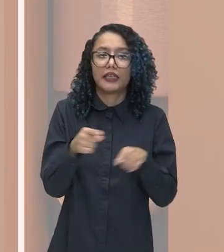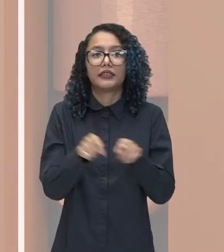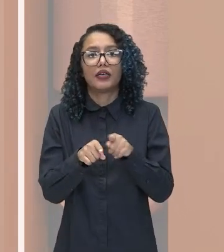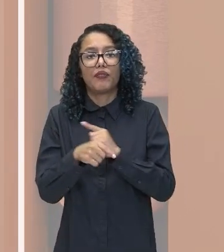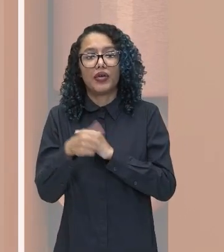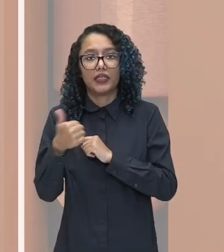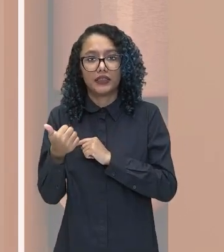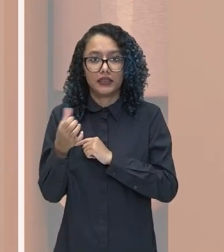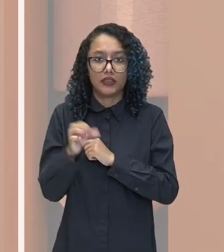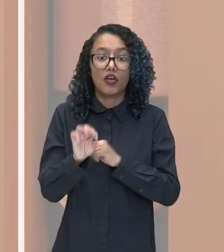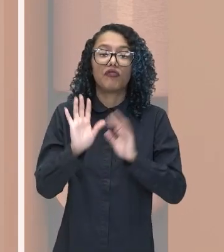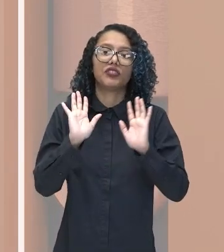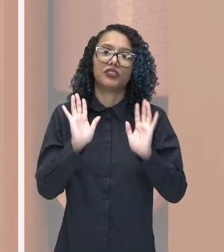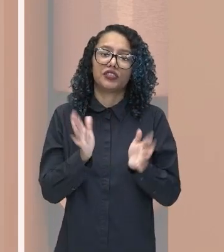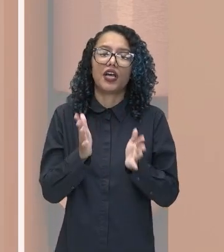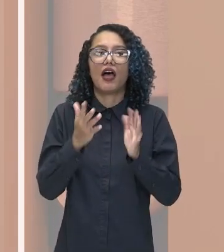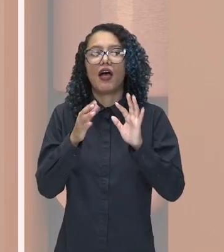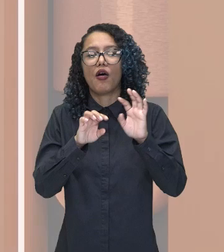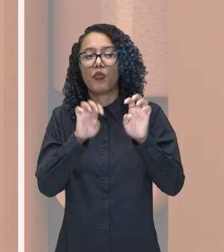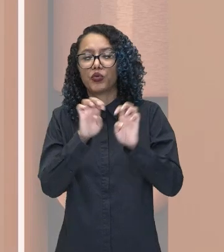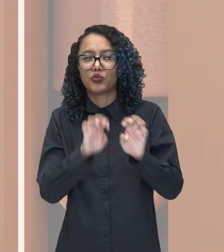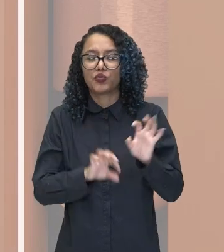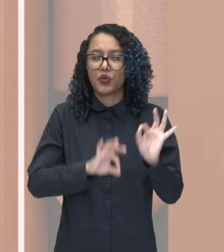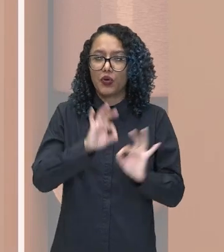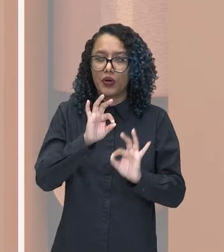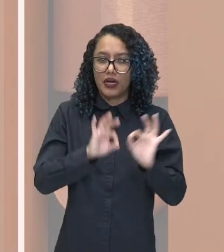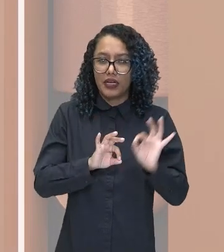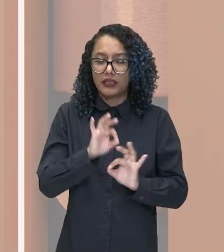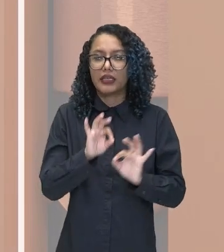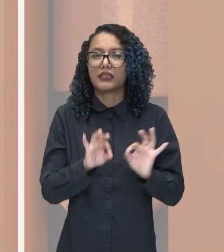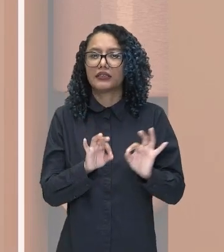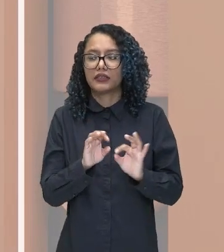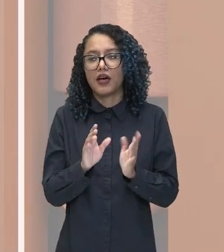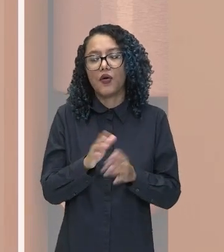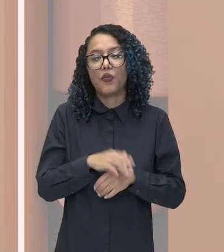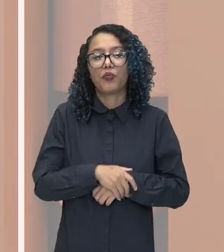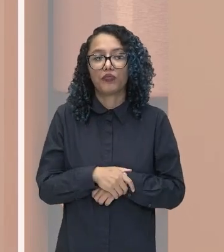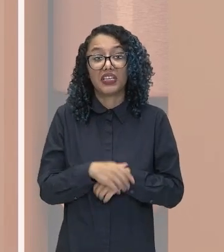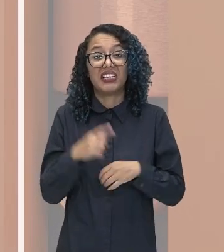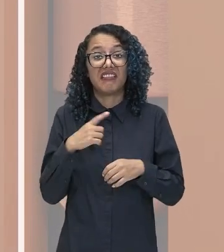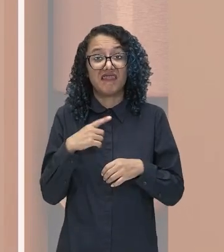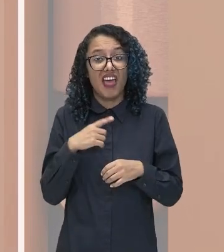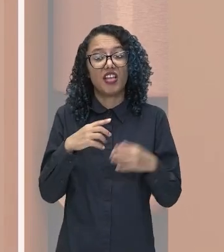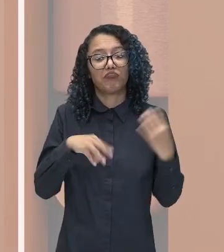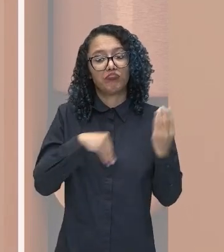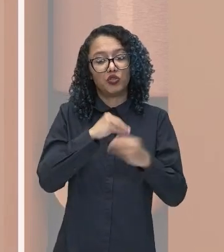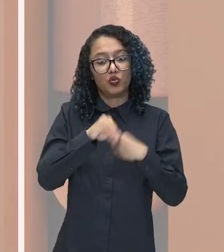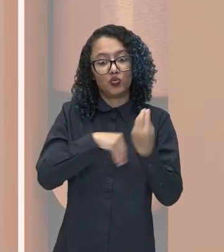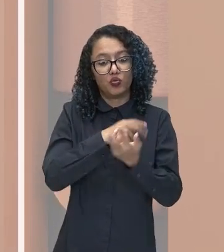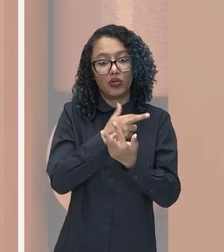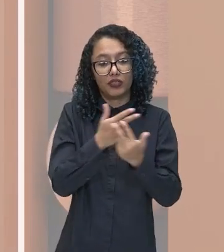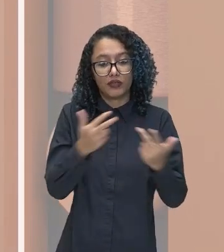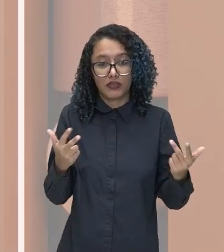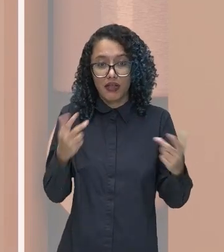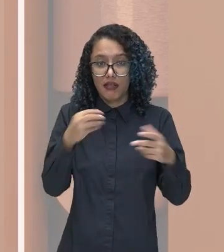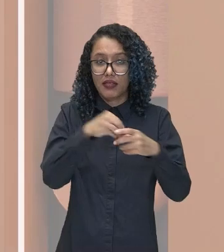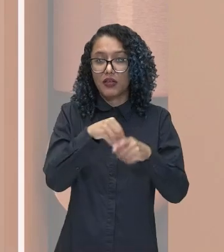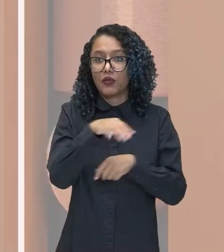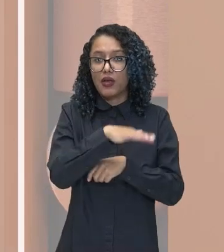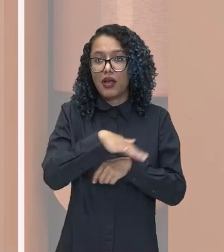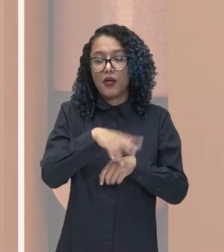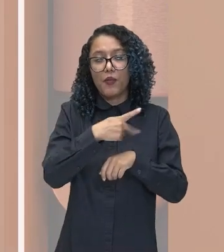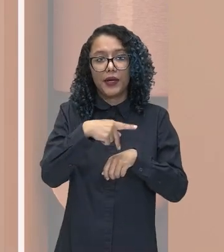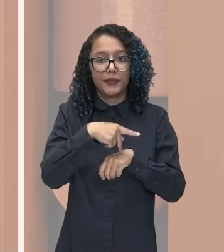já tendo uma estrutura, né, aí colocando essa diversidade também na população dos Estados Unidos da